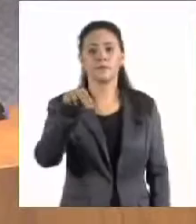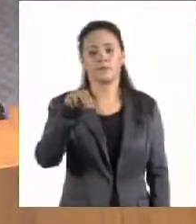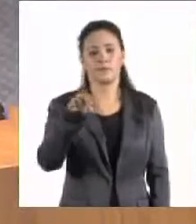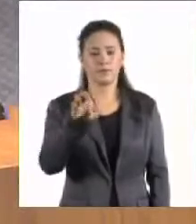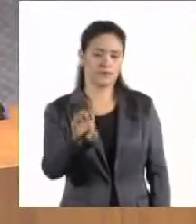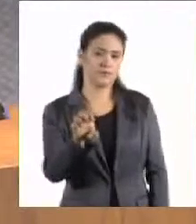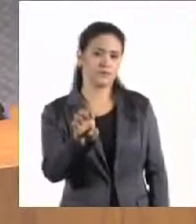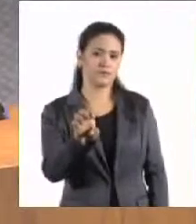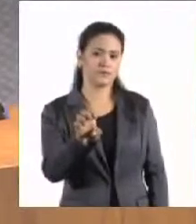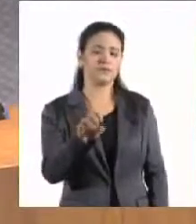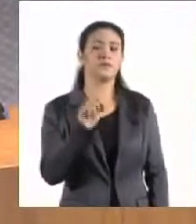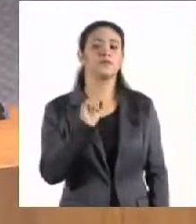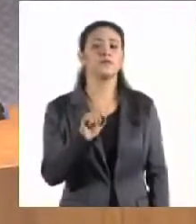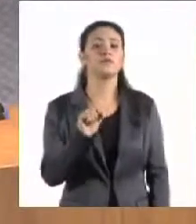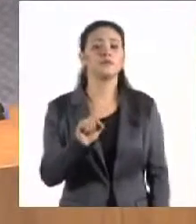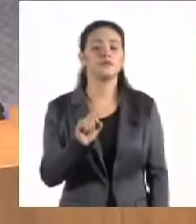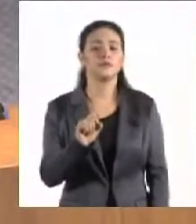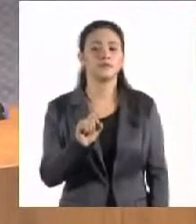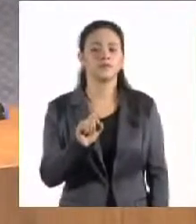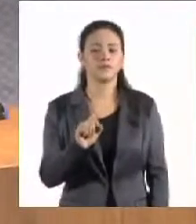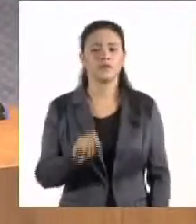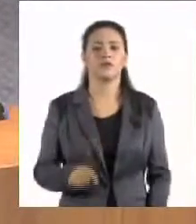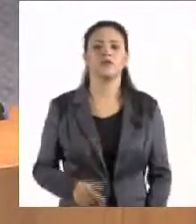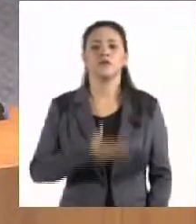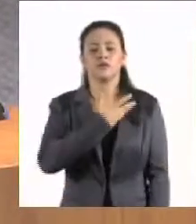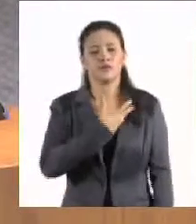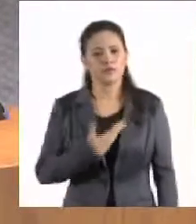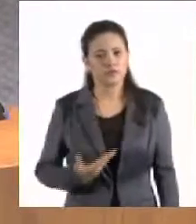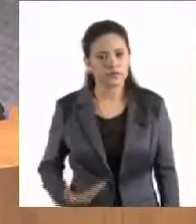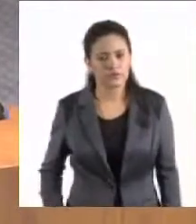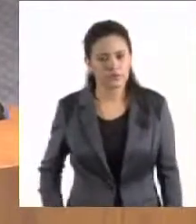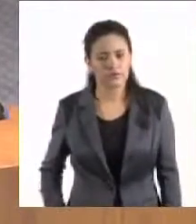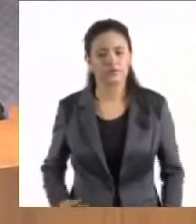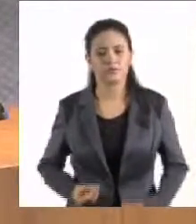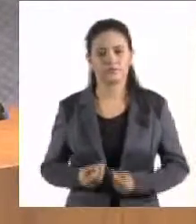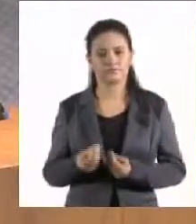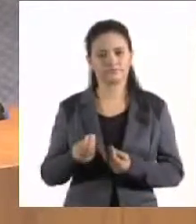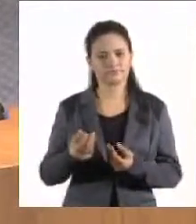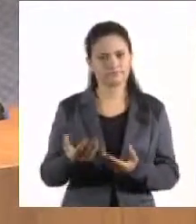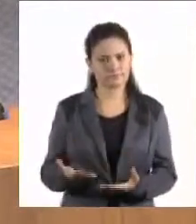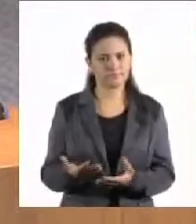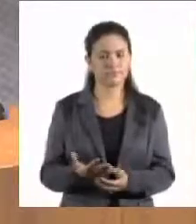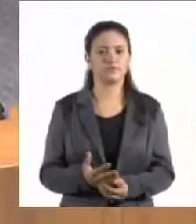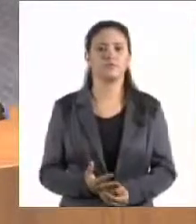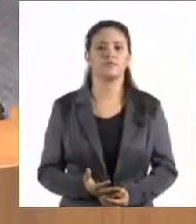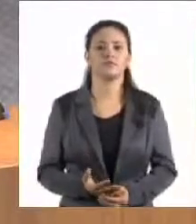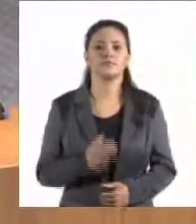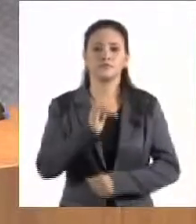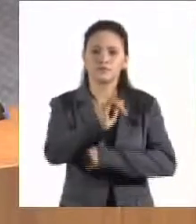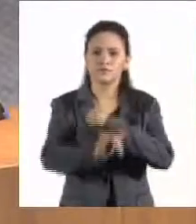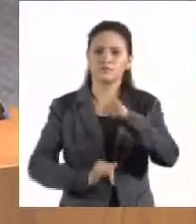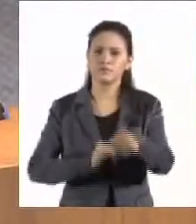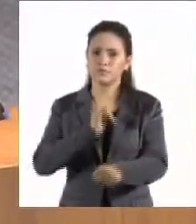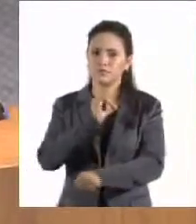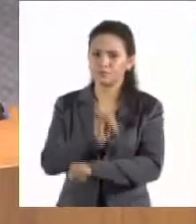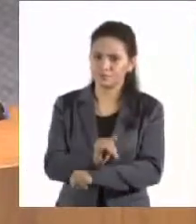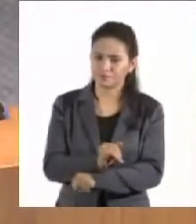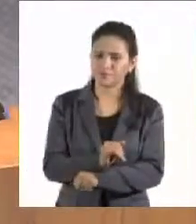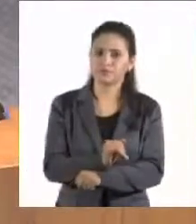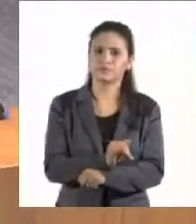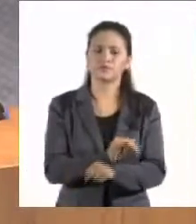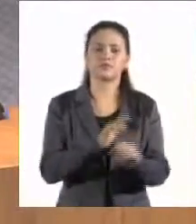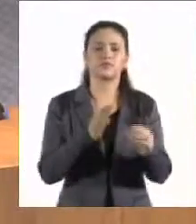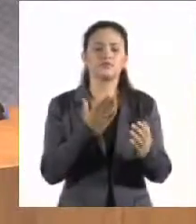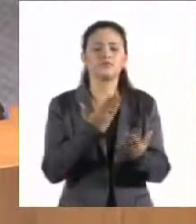irá disponibilizar materiais didáticos na plataforma offline, que estará disponível